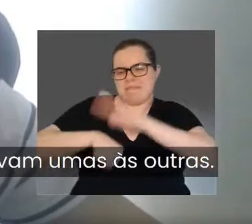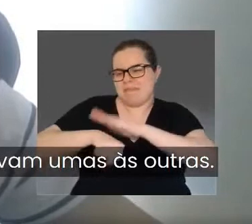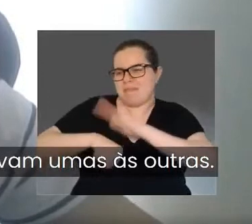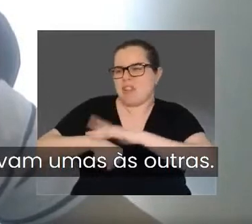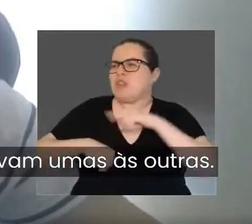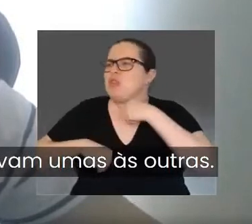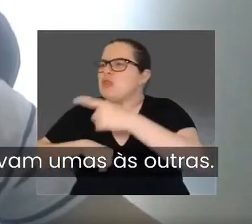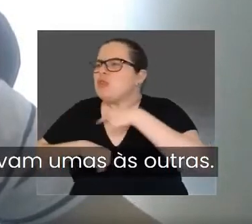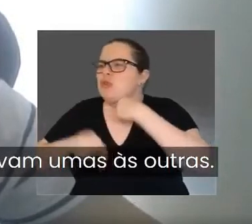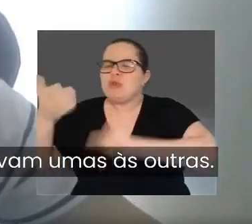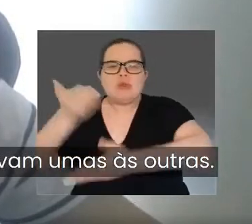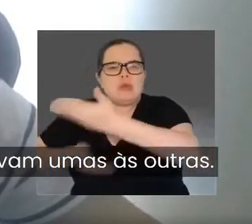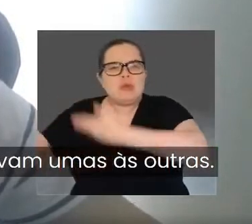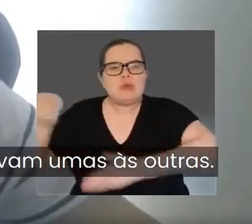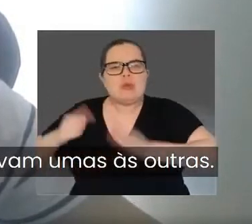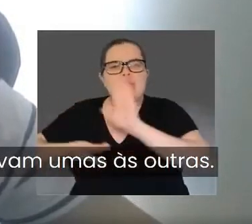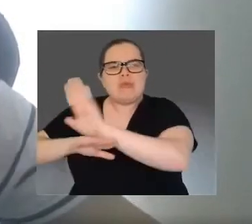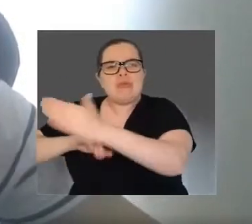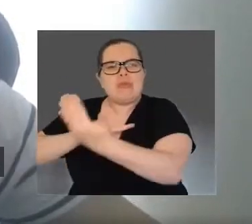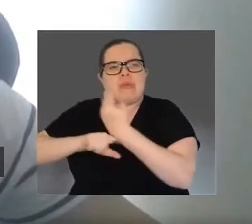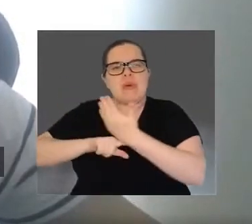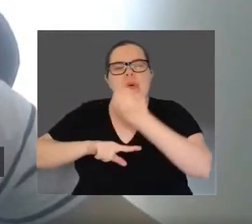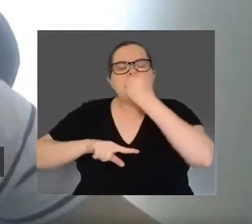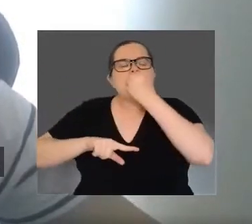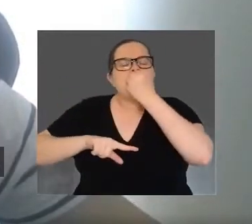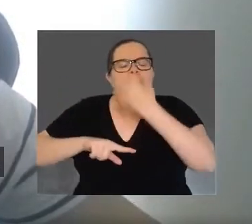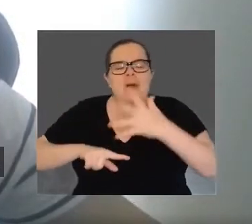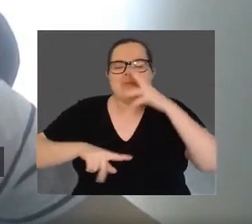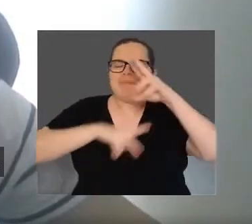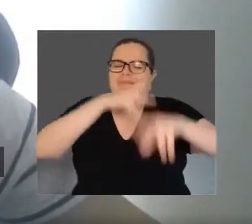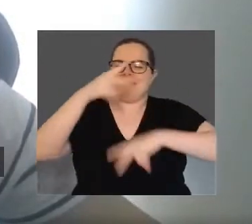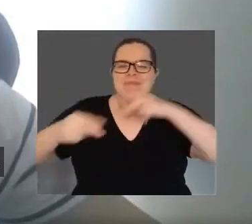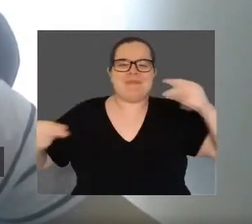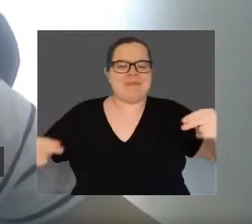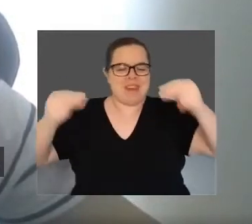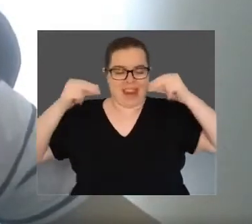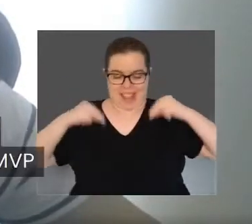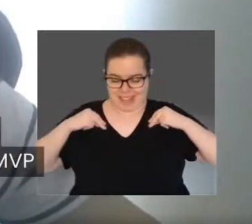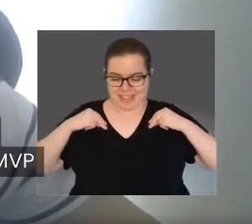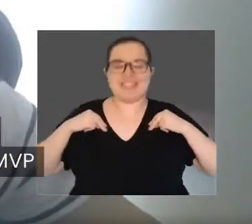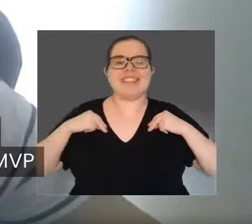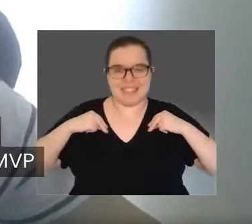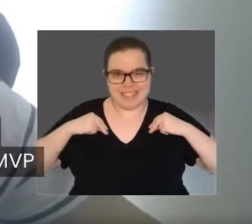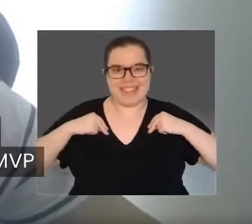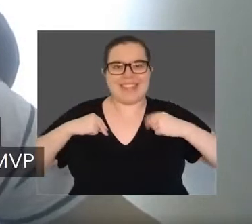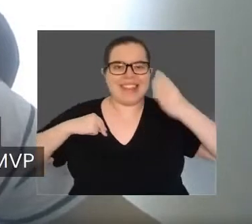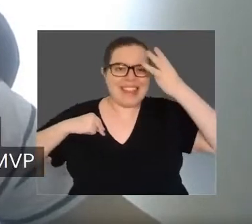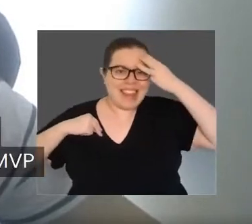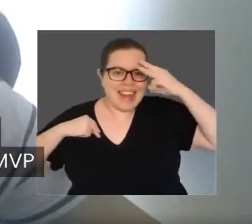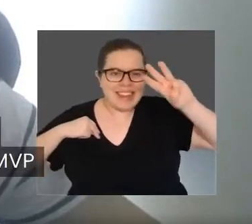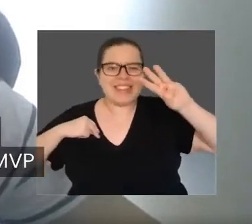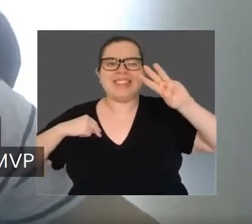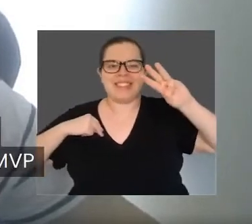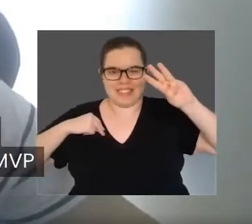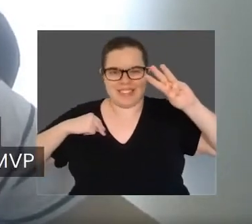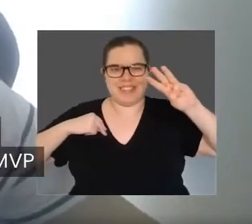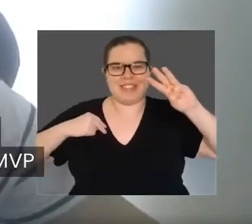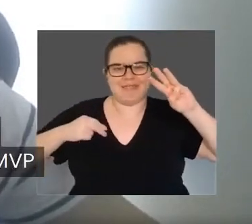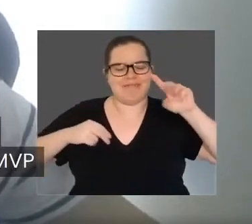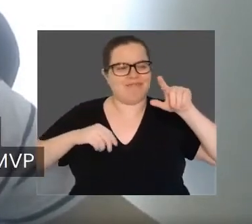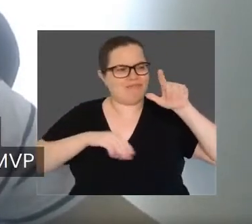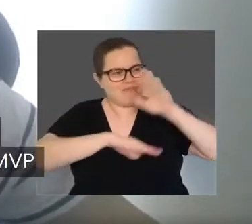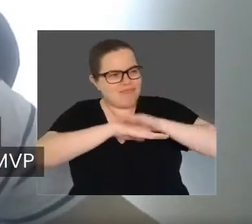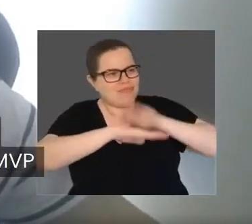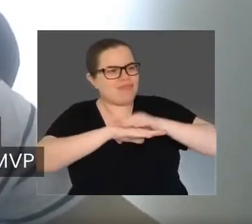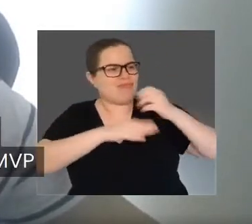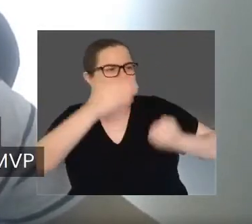tirava a dúvida da outra, uma ajudava a outra. Foi um presente estar lá com elas. Basicamente, 3 dias e pouquinho que elas tiveram